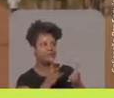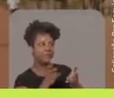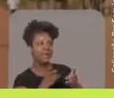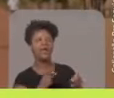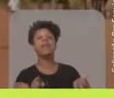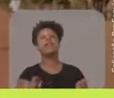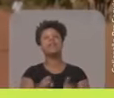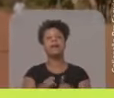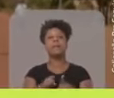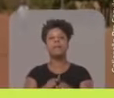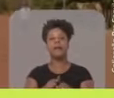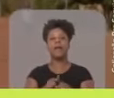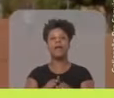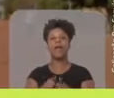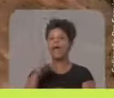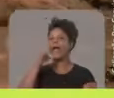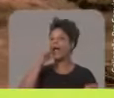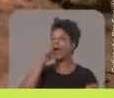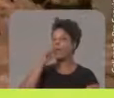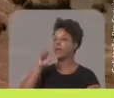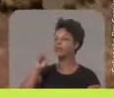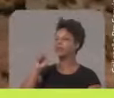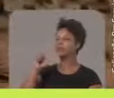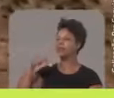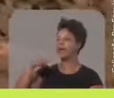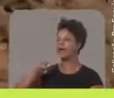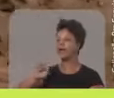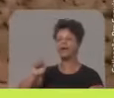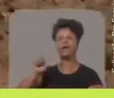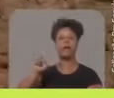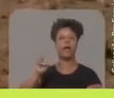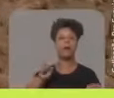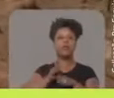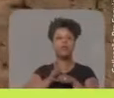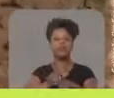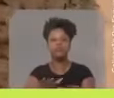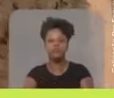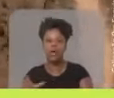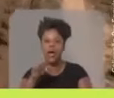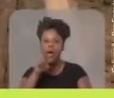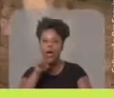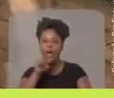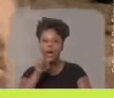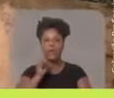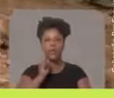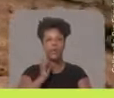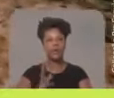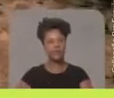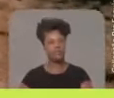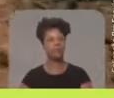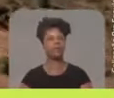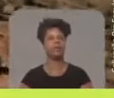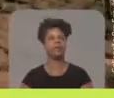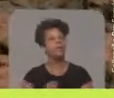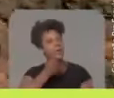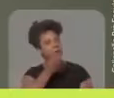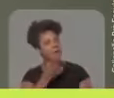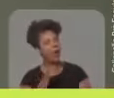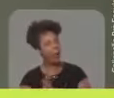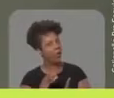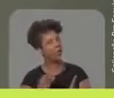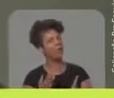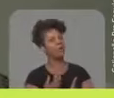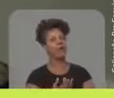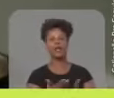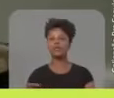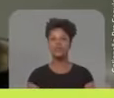estão vendo aí, e também um posto da Saniago que distribui para toda a comunidade água tratada. Muito bom na nossa comunidade